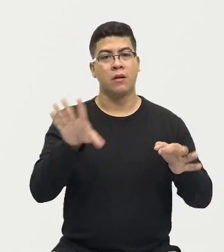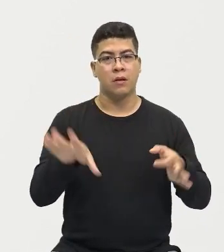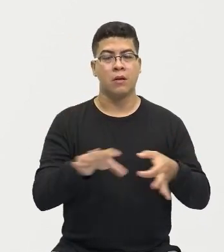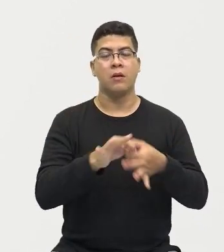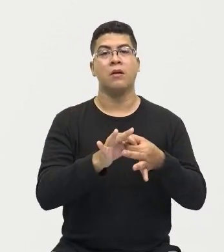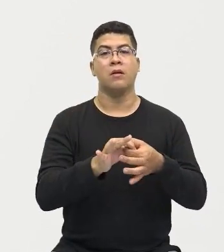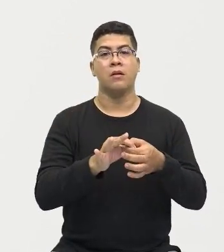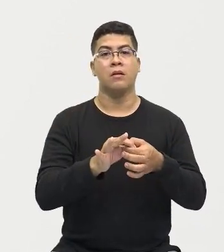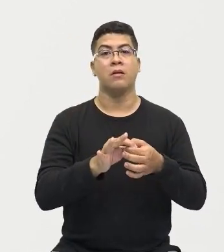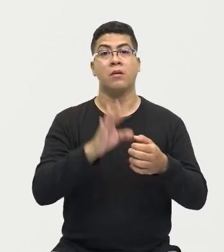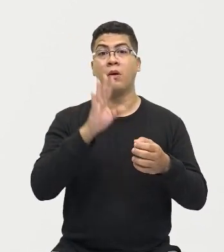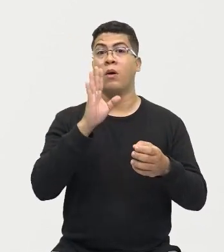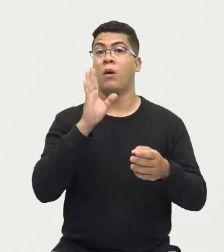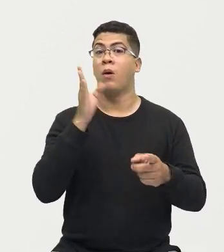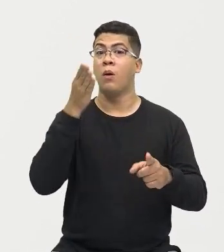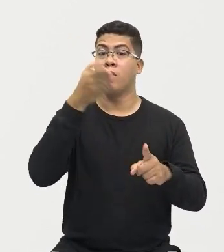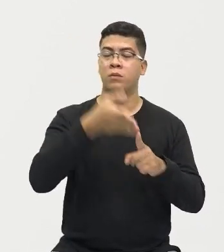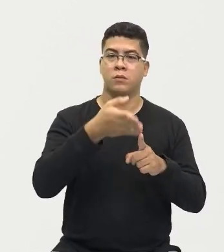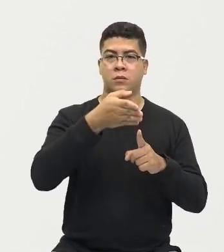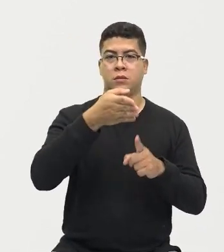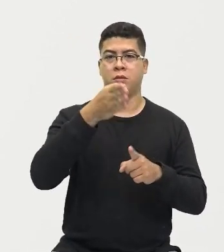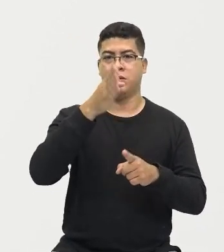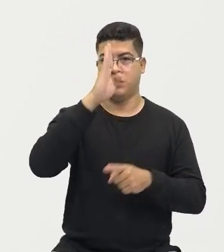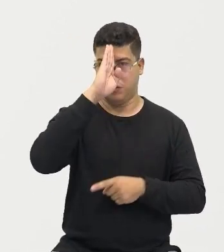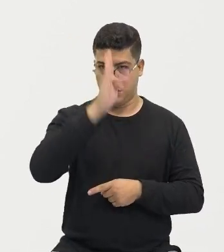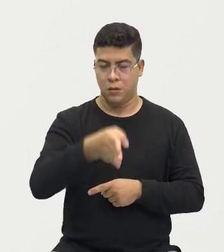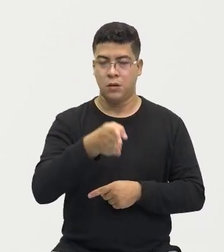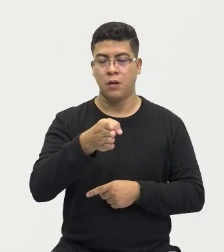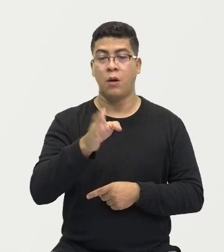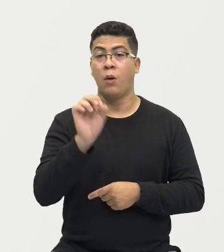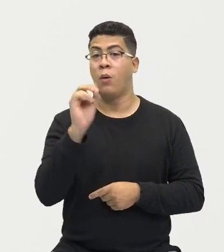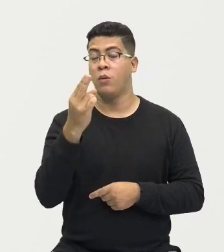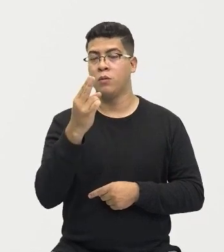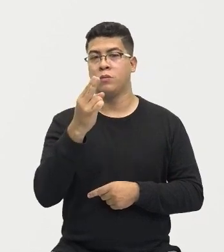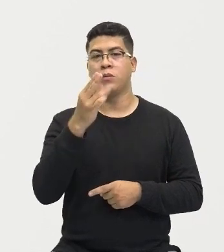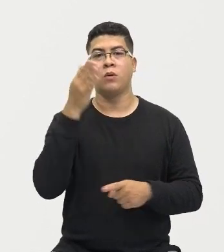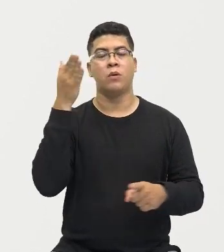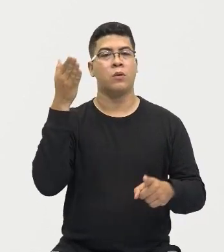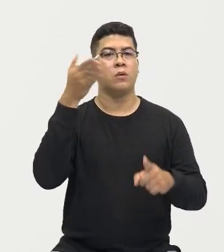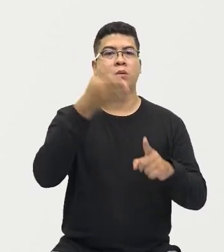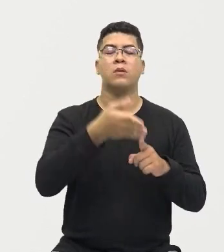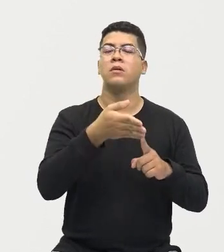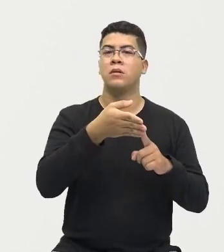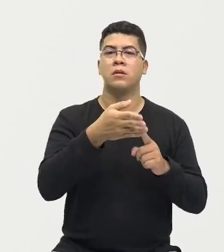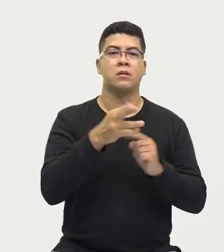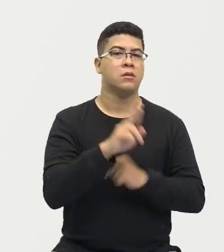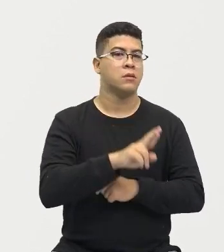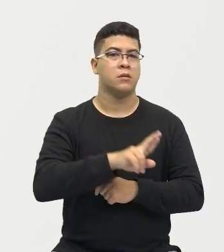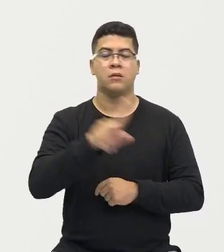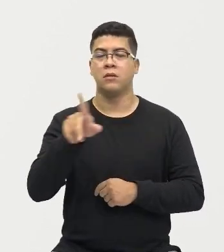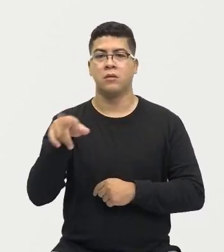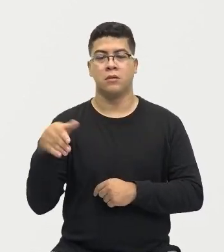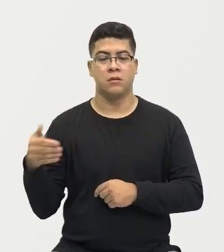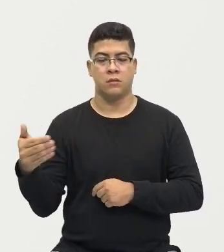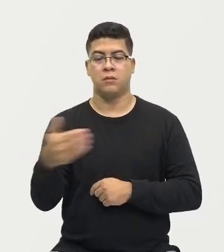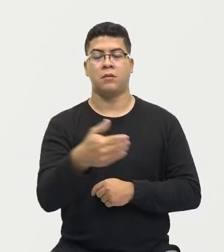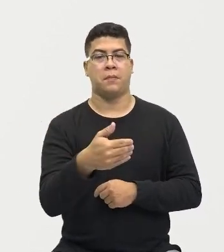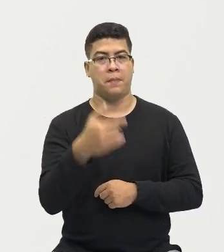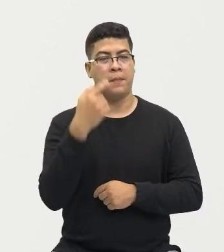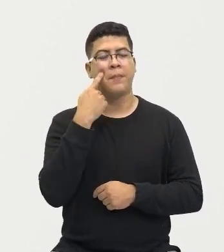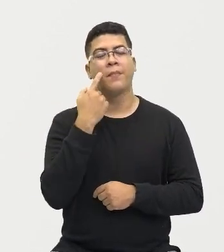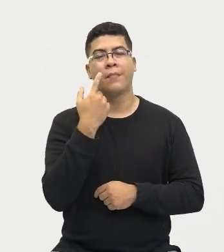substantiva, objetiva direta ou objetiva indireta. Professor, o que é isso, esse nome?